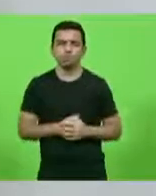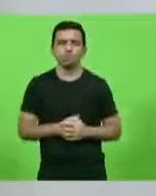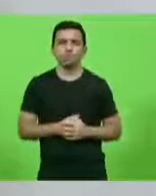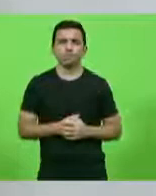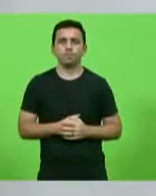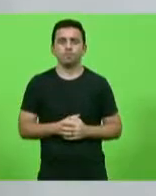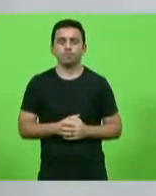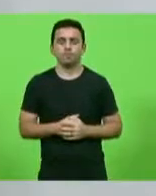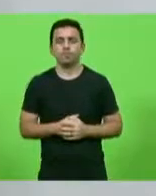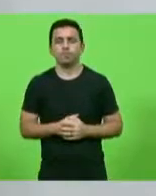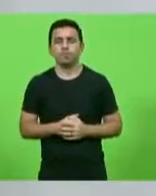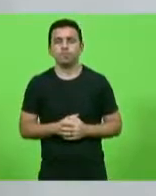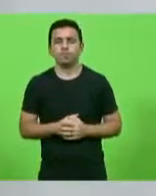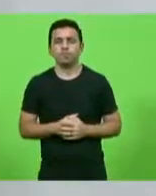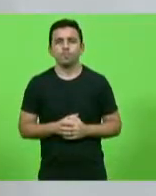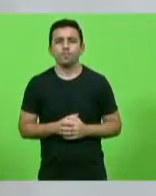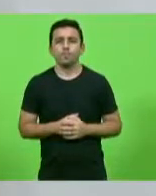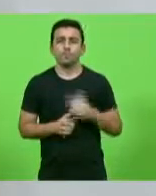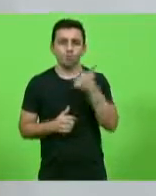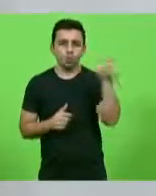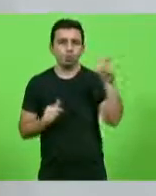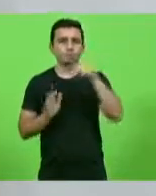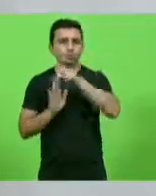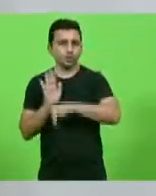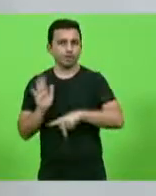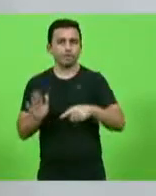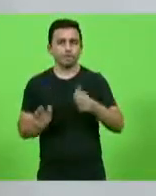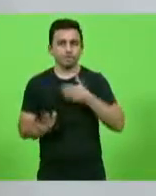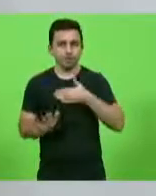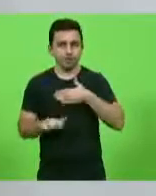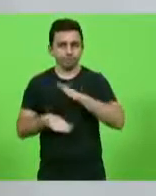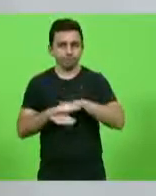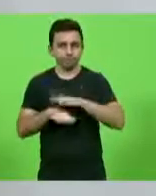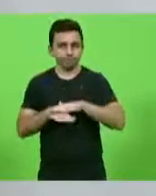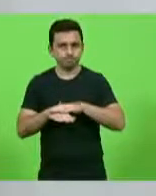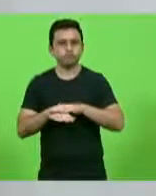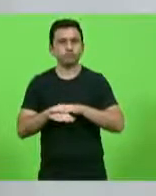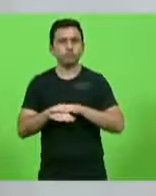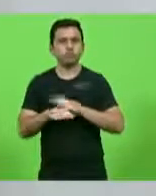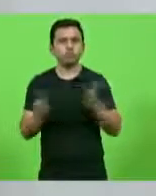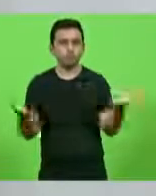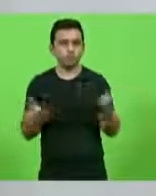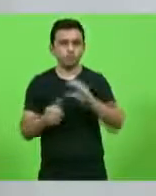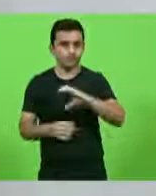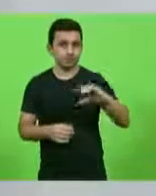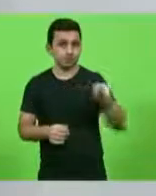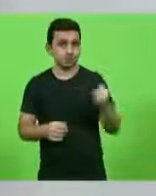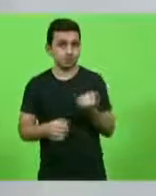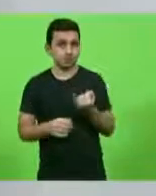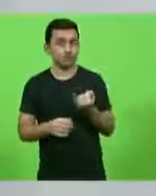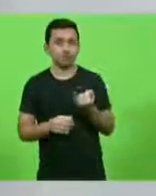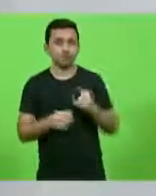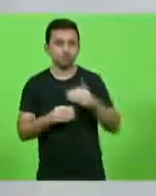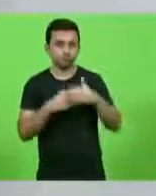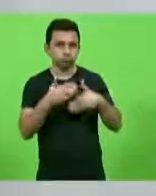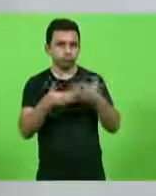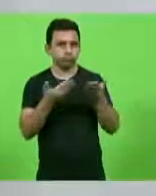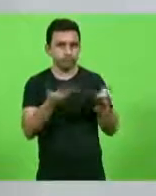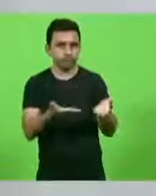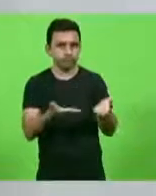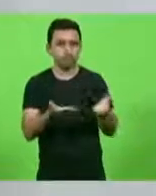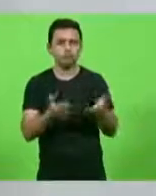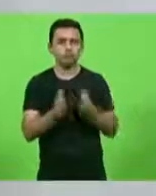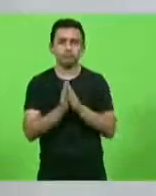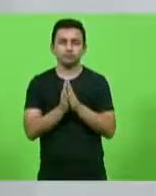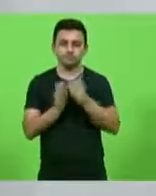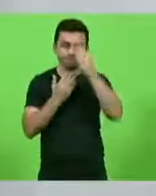Presidente, eu tenho outro projeto também que passou hoje pela CCJ, e eu quero agradecer ao deputado José